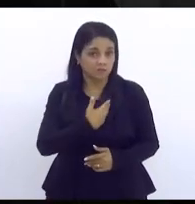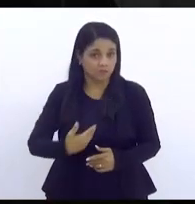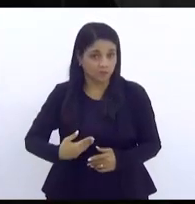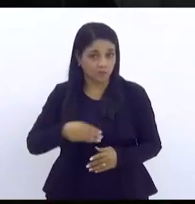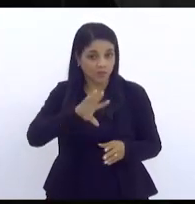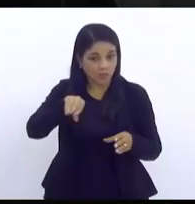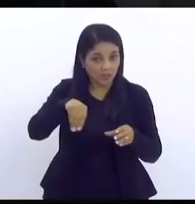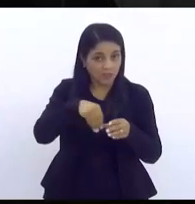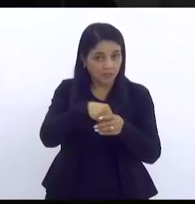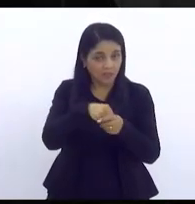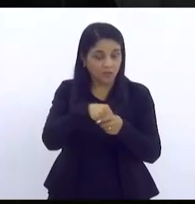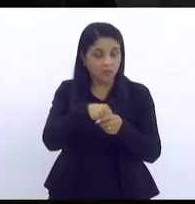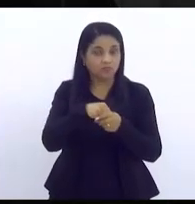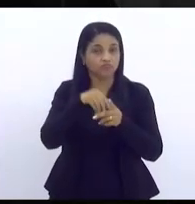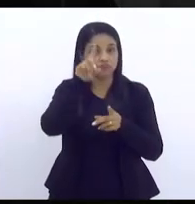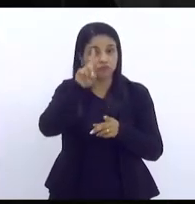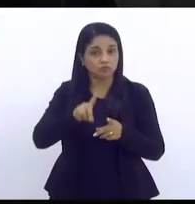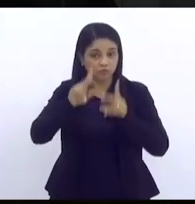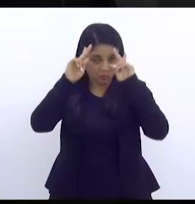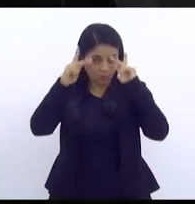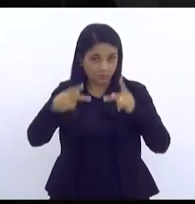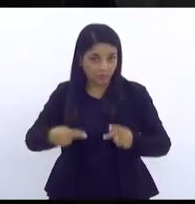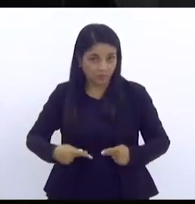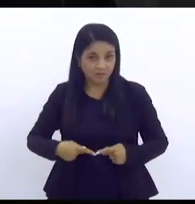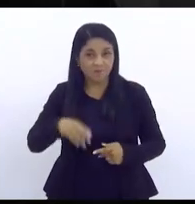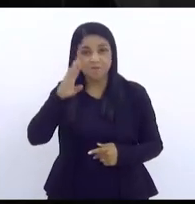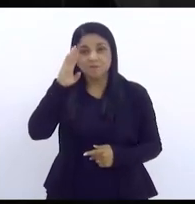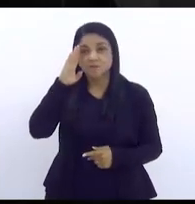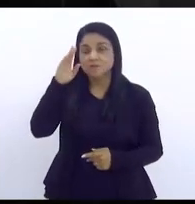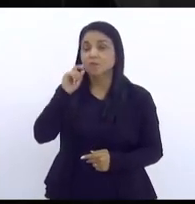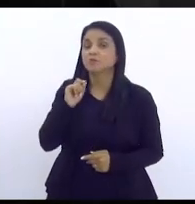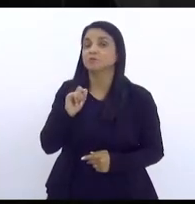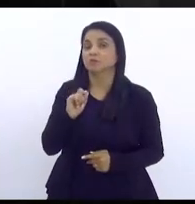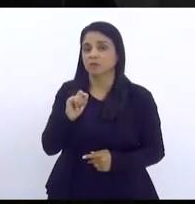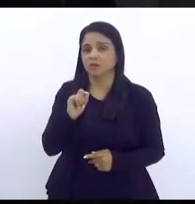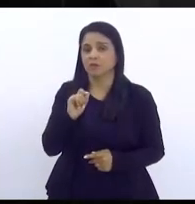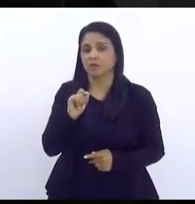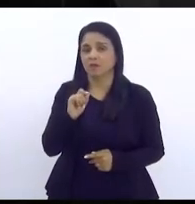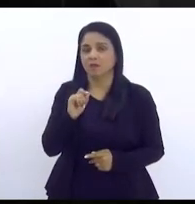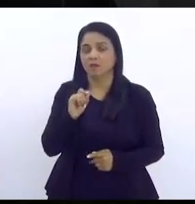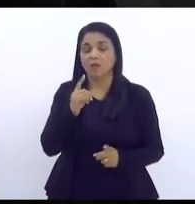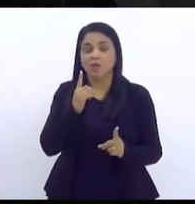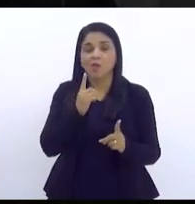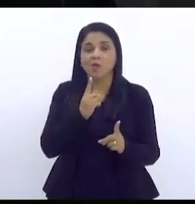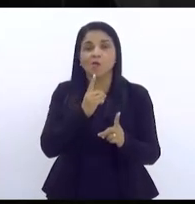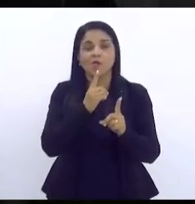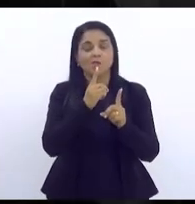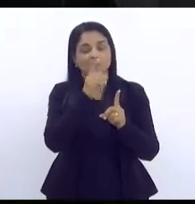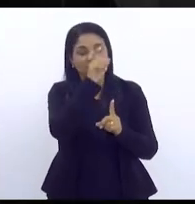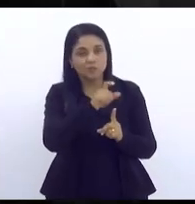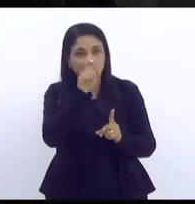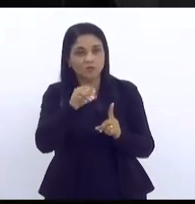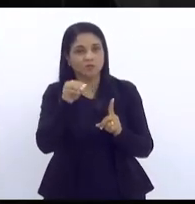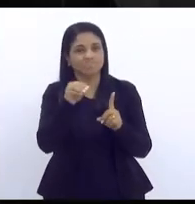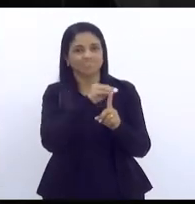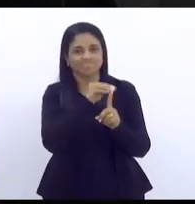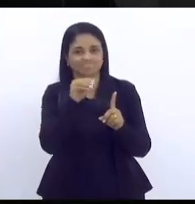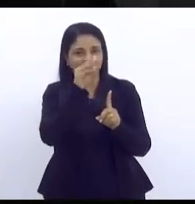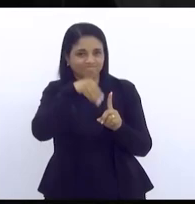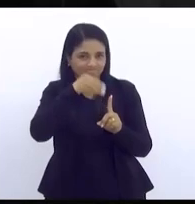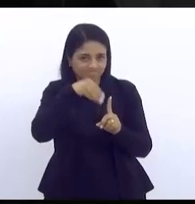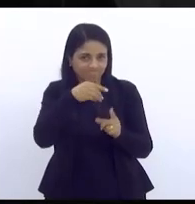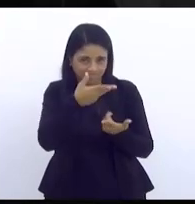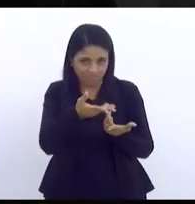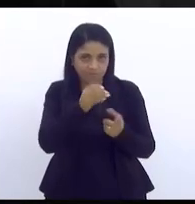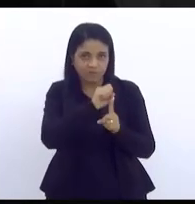contexto do direito humano principalmente para quem encontra-se né em condições de vulnerabilidade social e reforço aqui